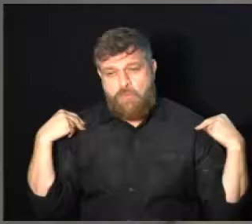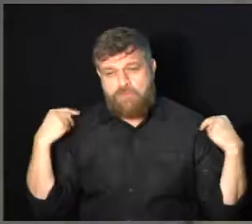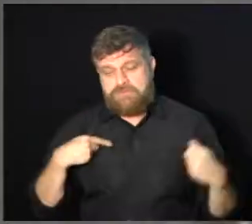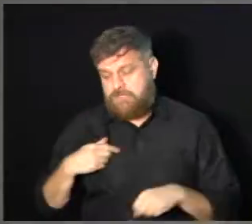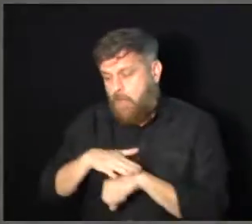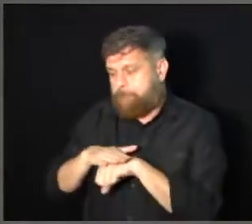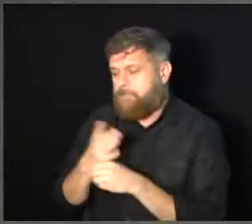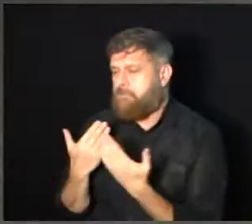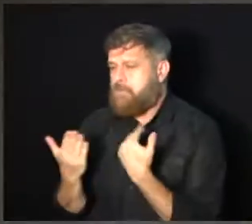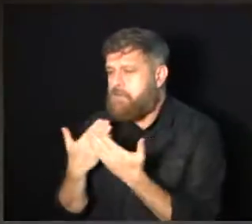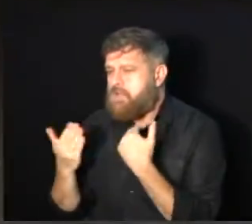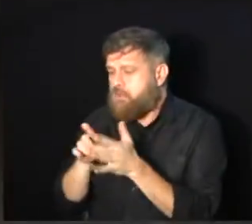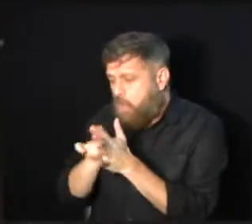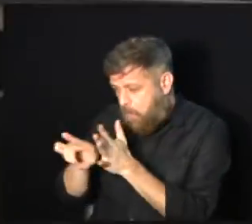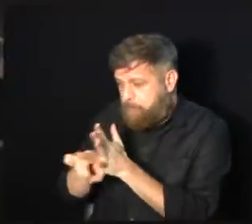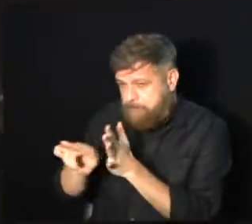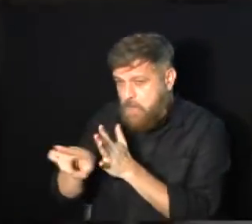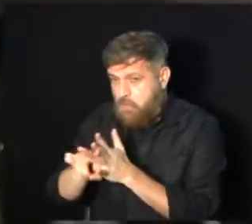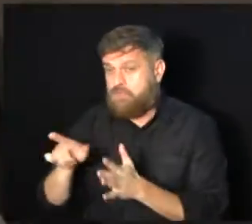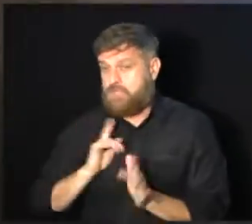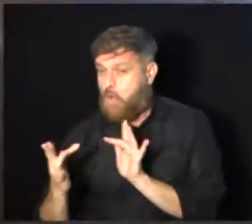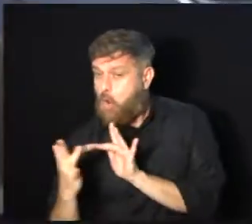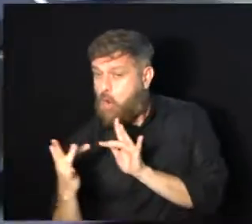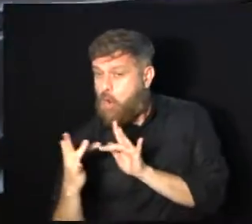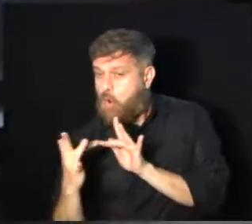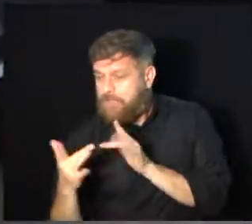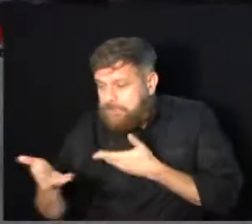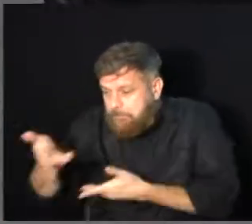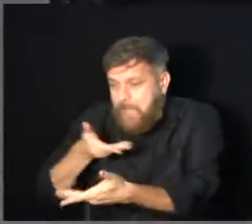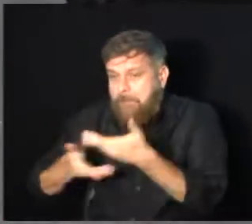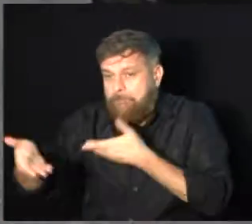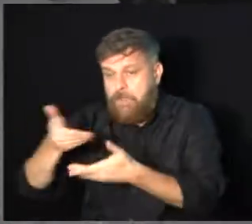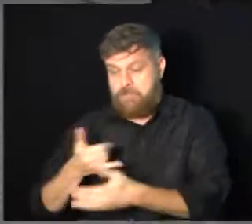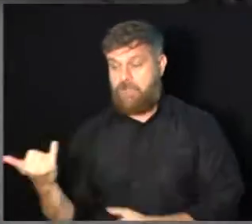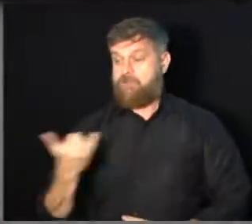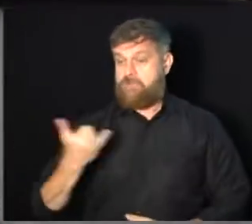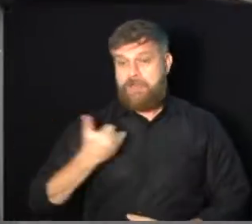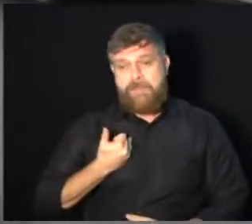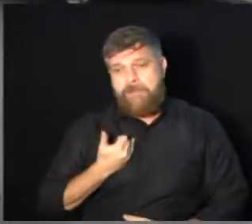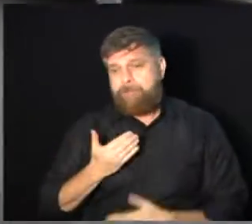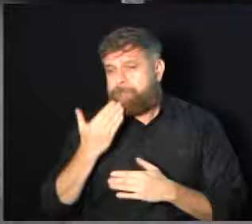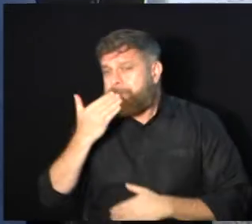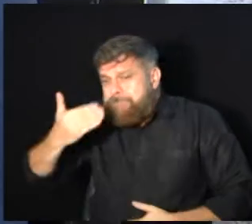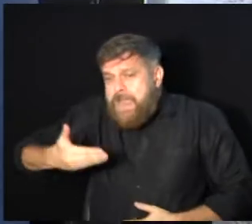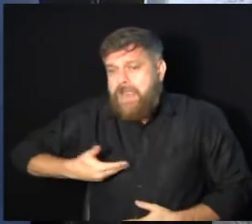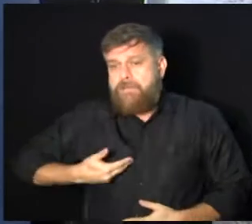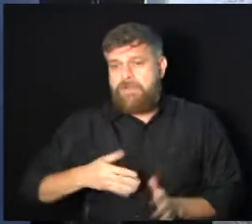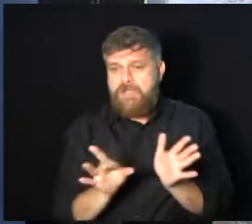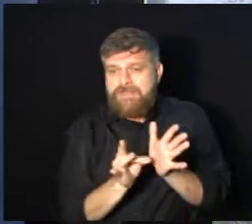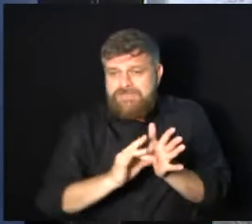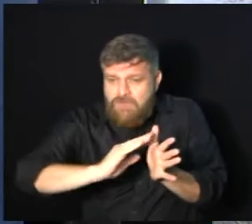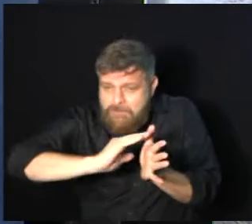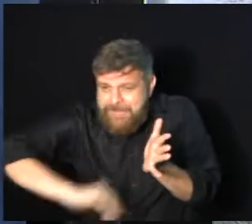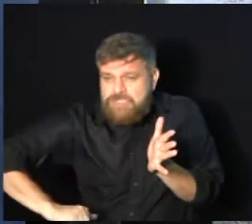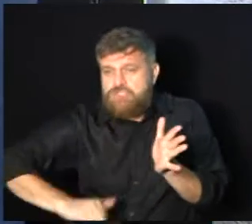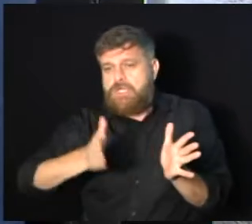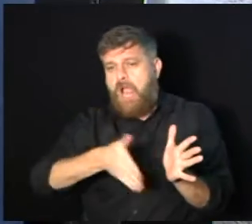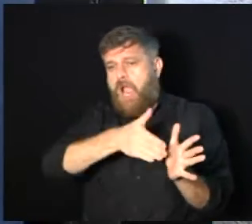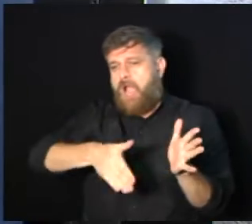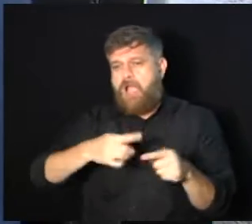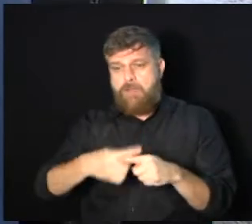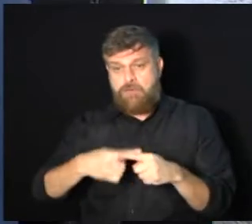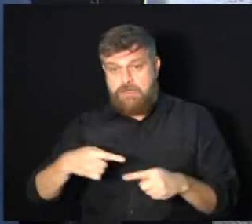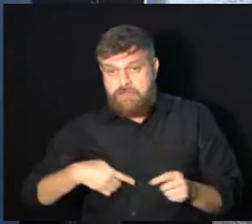converso e com quem eu tenho contato pedem a retirada do adesivo. Até porque